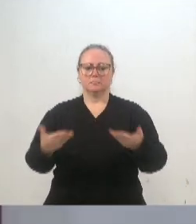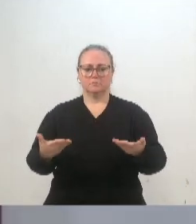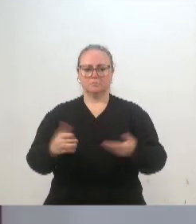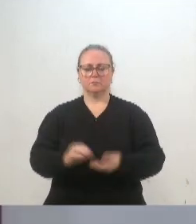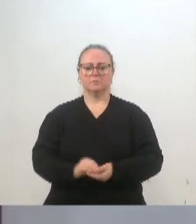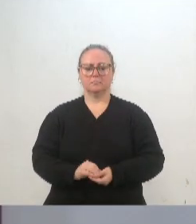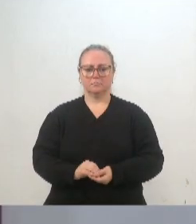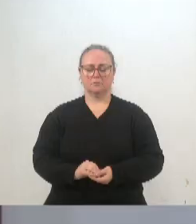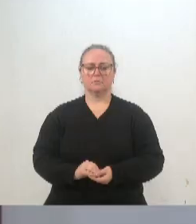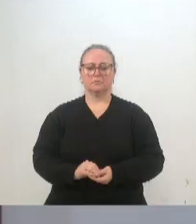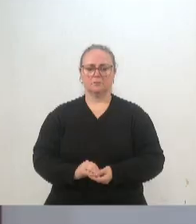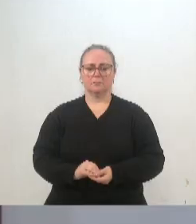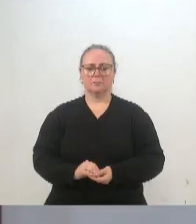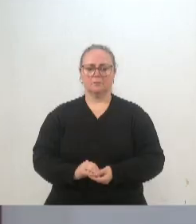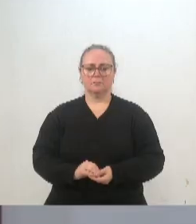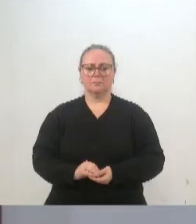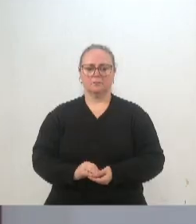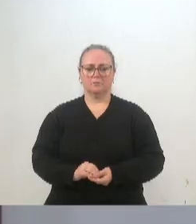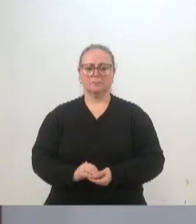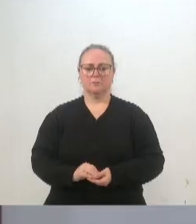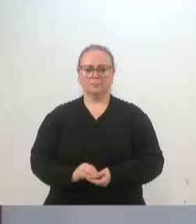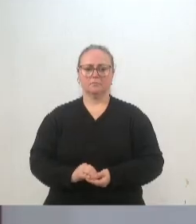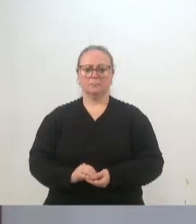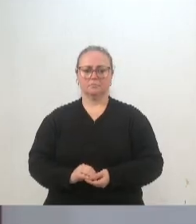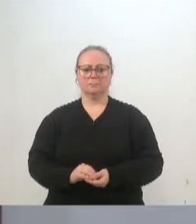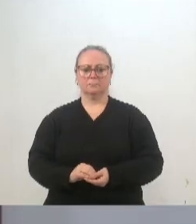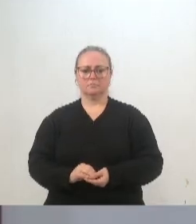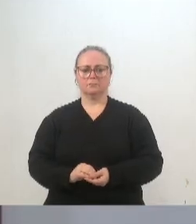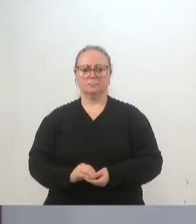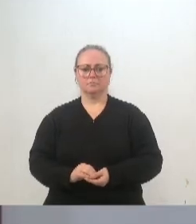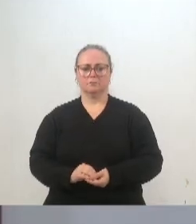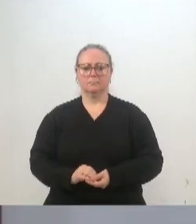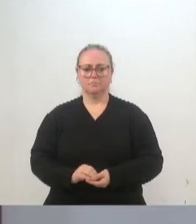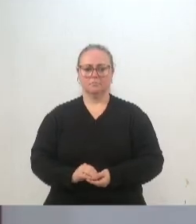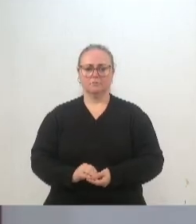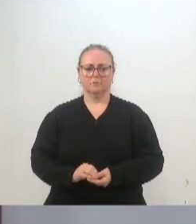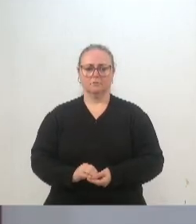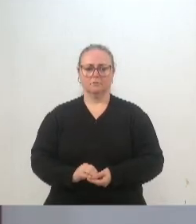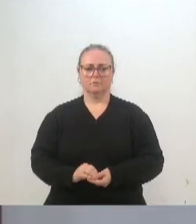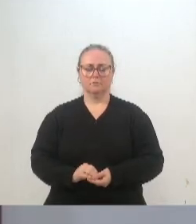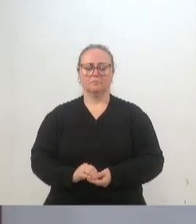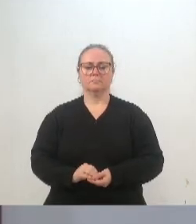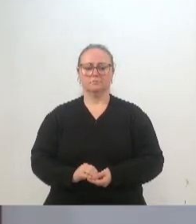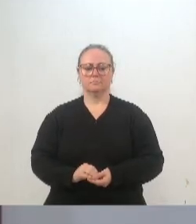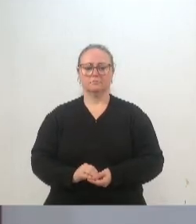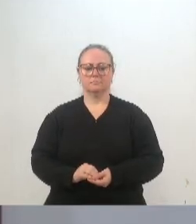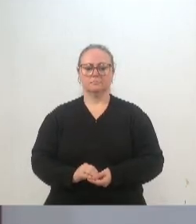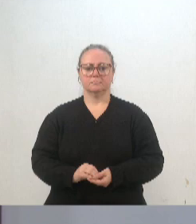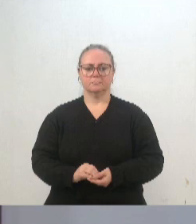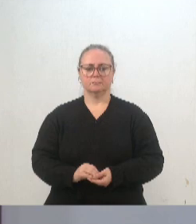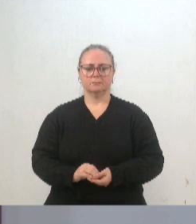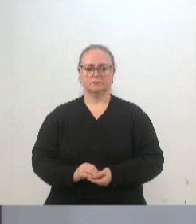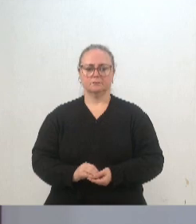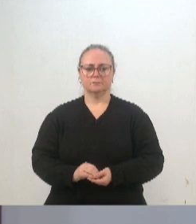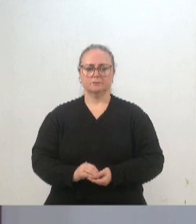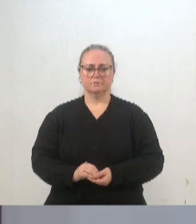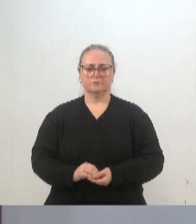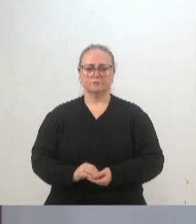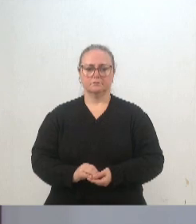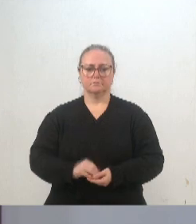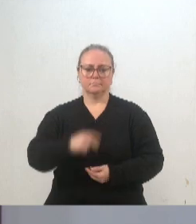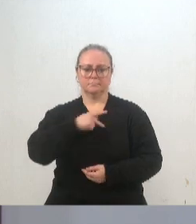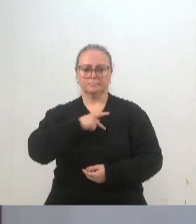eu pedisse um minuto a mais, cedesse a parte, o meu tempo ia acabar. Aí agora, presidente, por